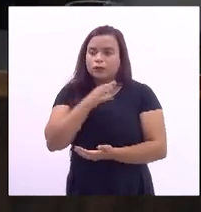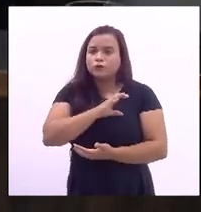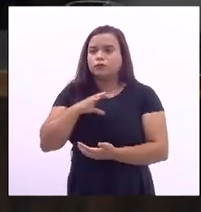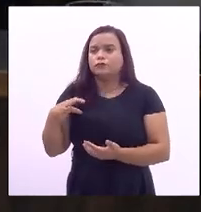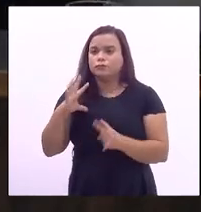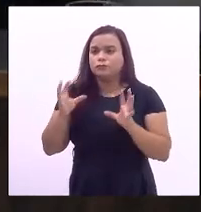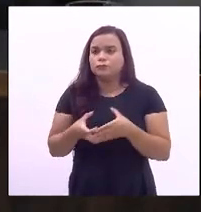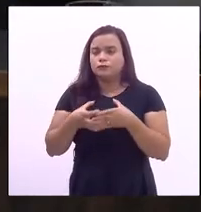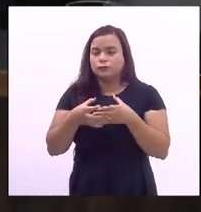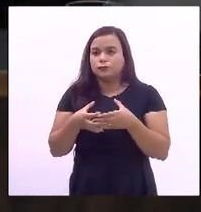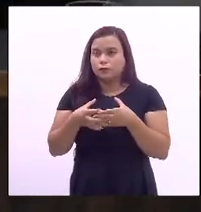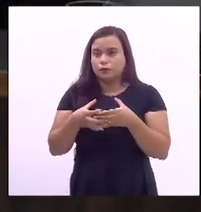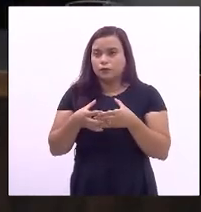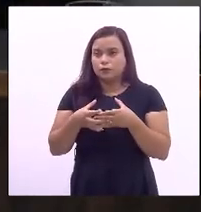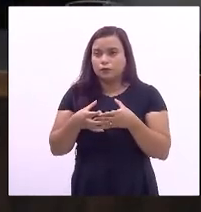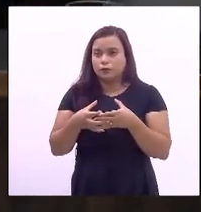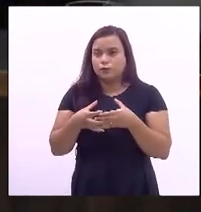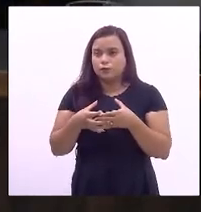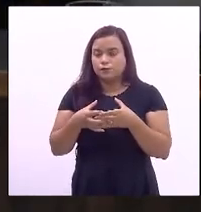comissões